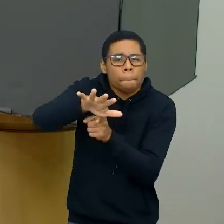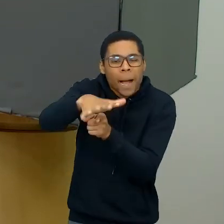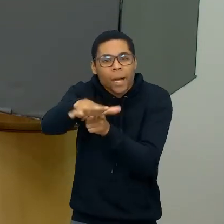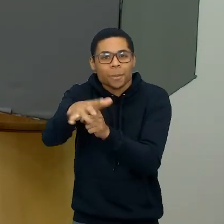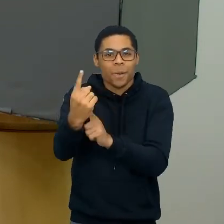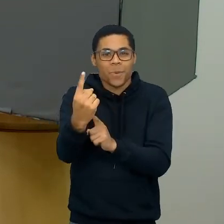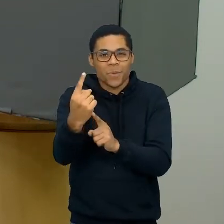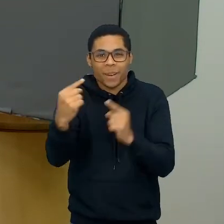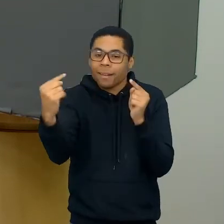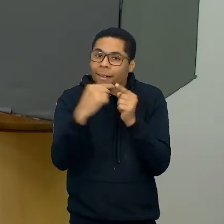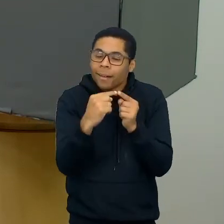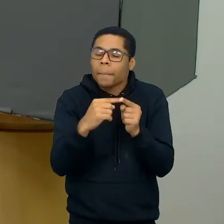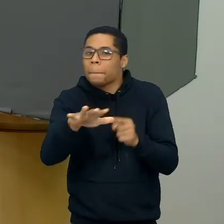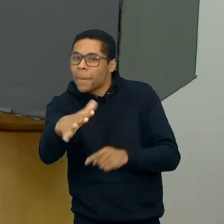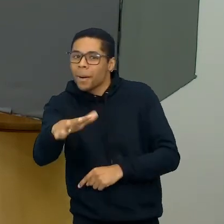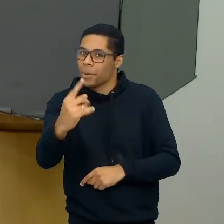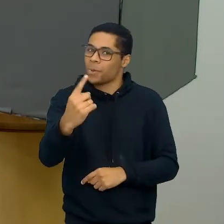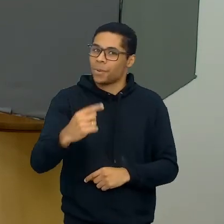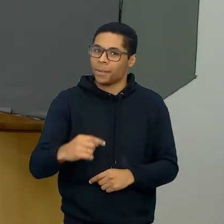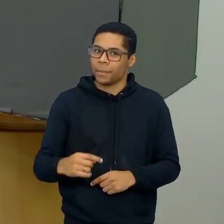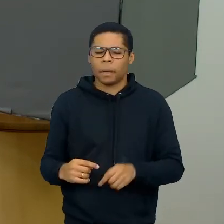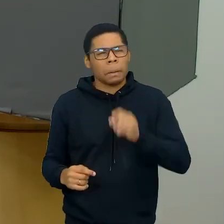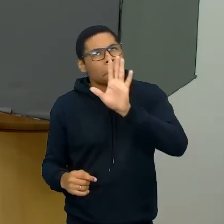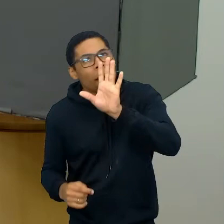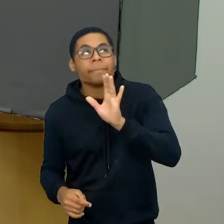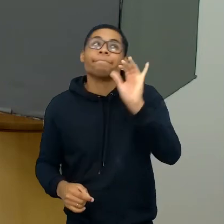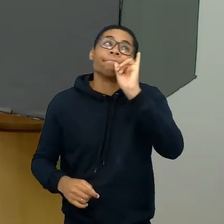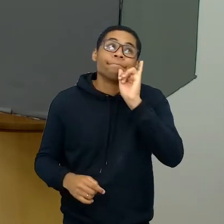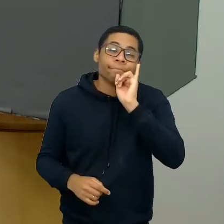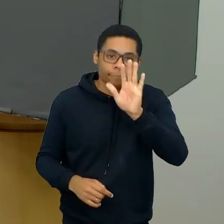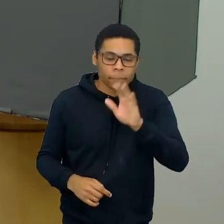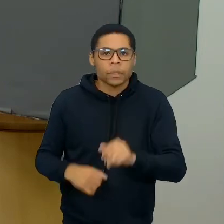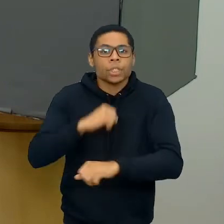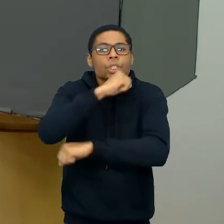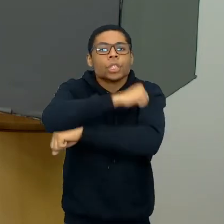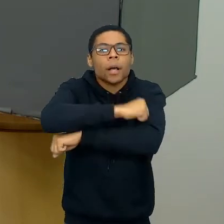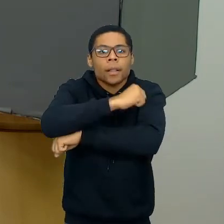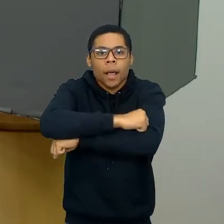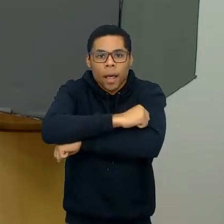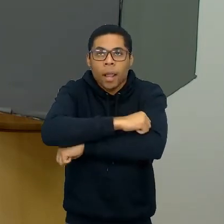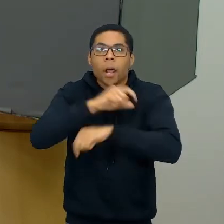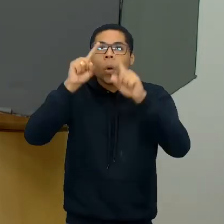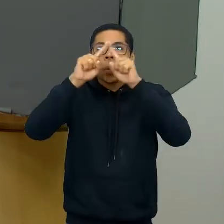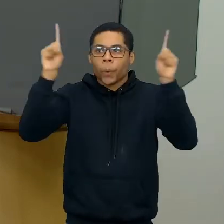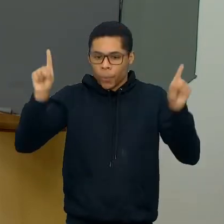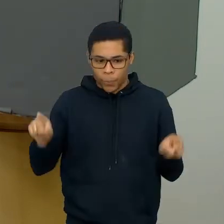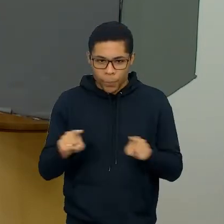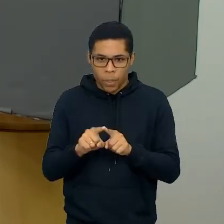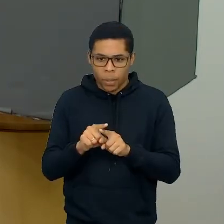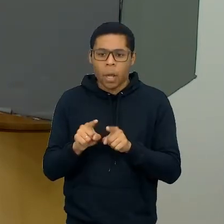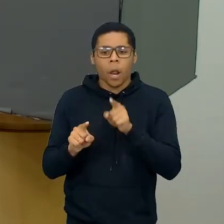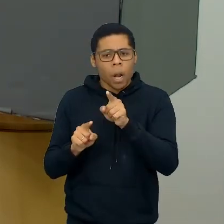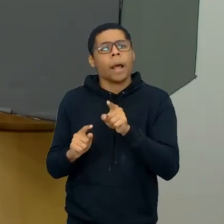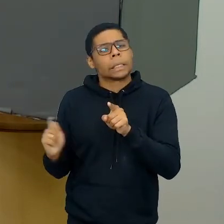maior que 1. Mas, convenhamos aqui, as janelas quadradas podem até